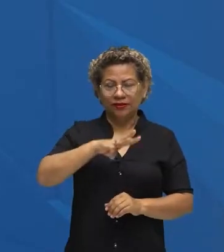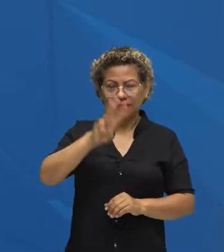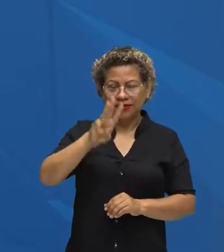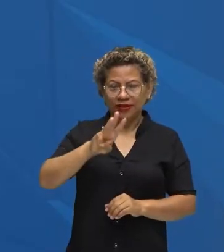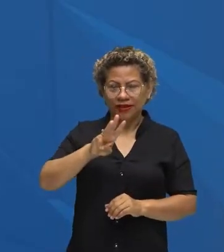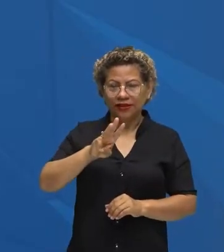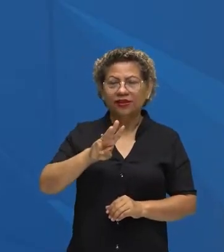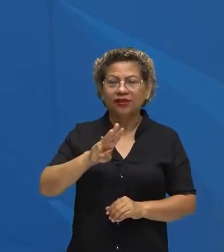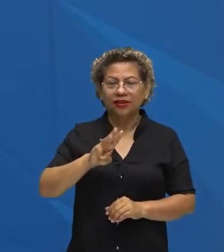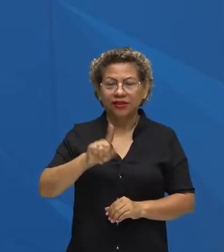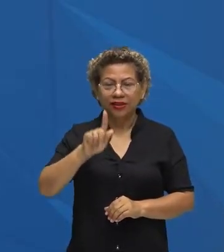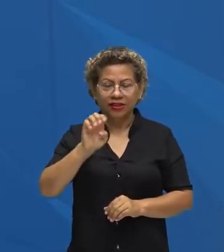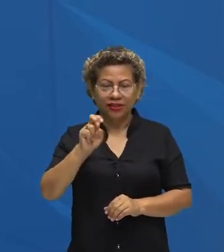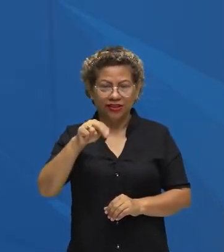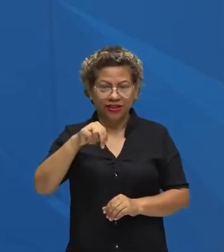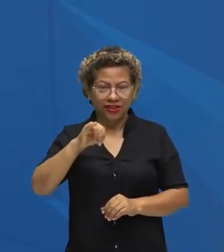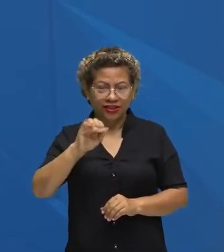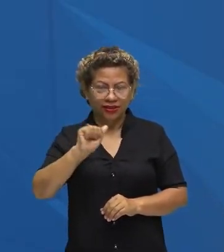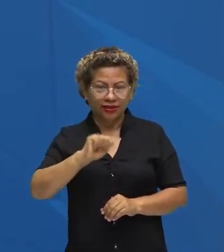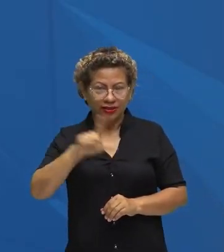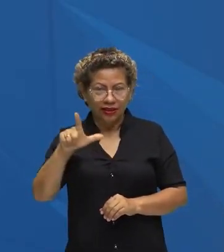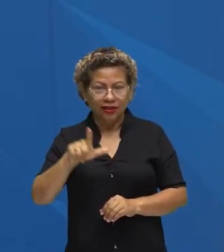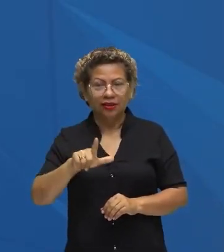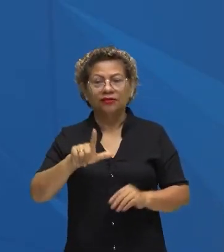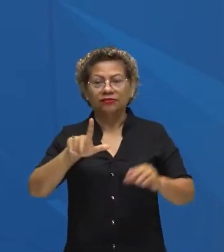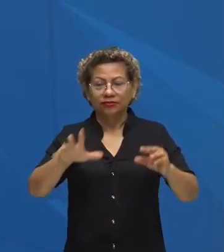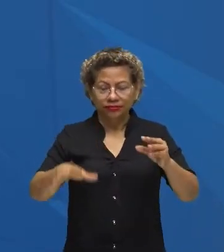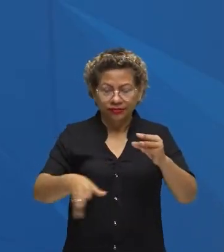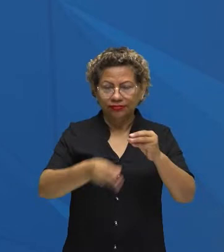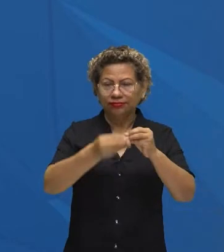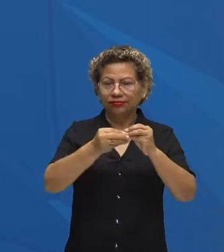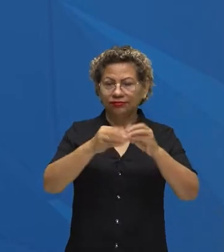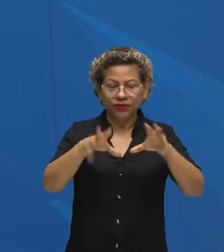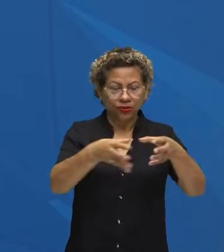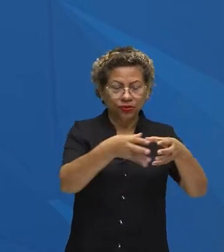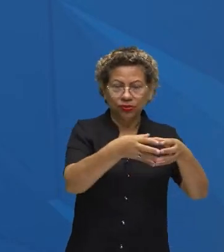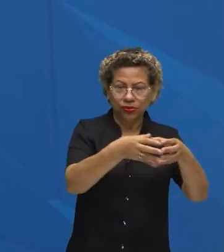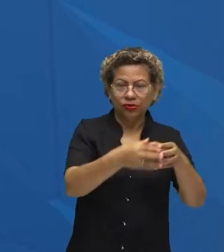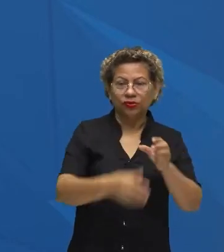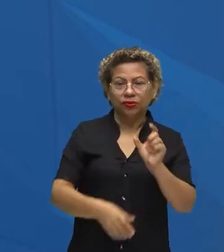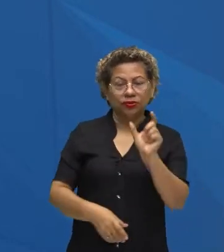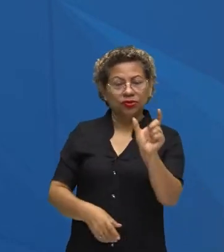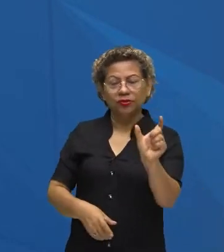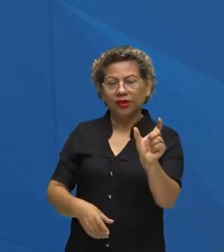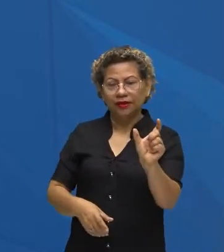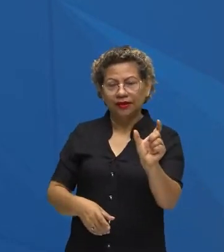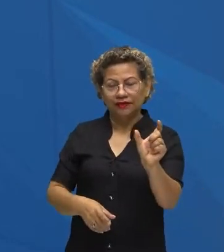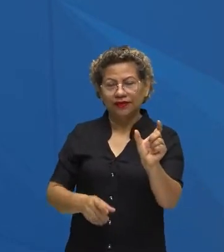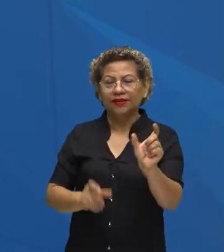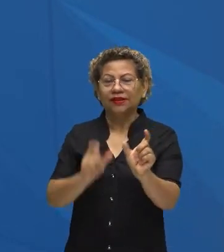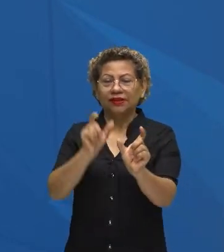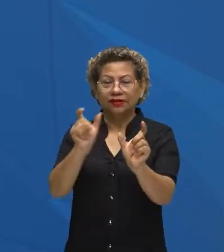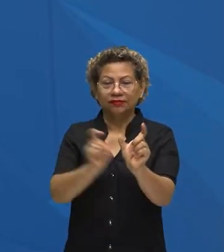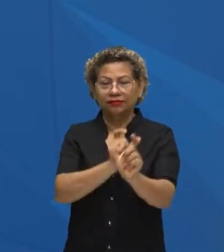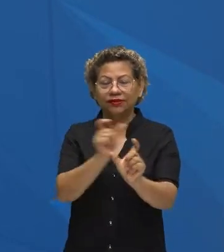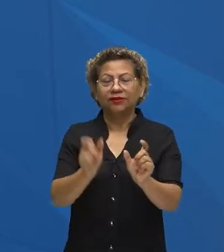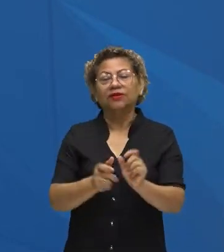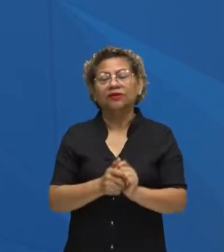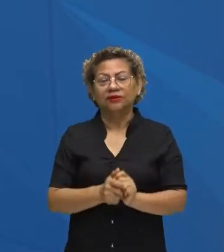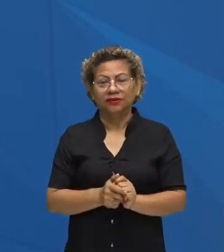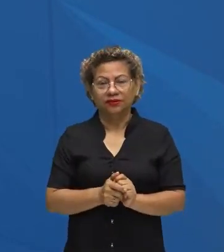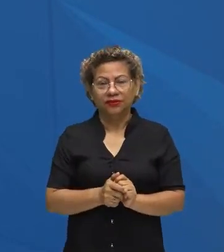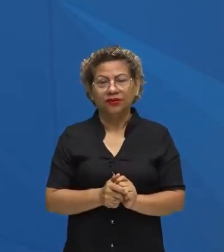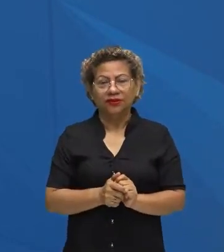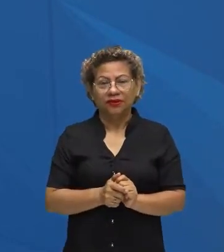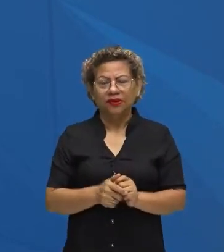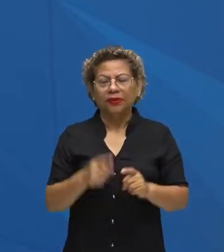ele traz realmente um conjunto de palavras-chave que eu destaquei, né? E os sinônimos, porque muitas pessoas podem ter ouvido falar